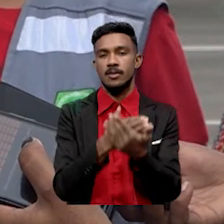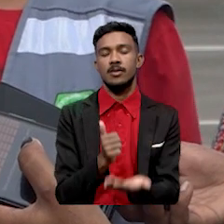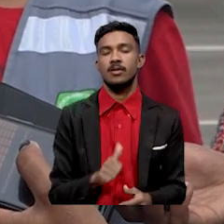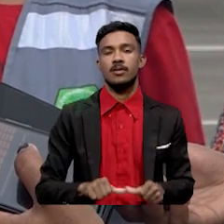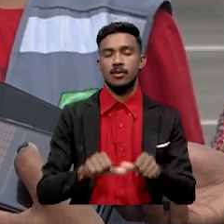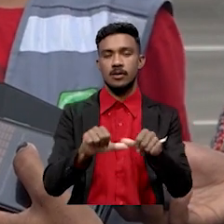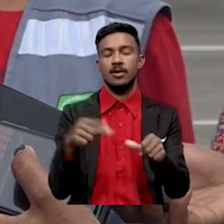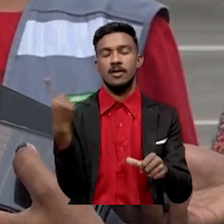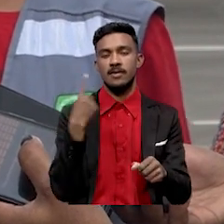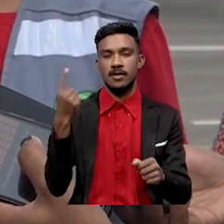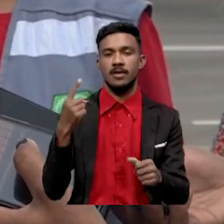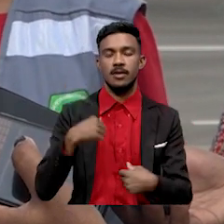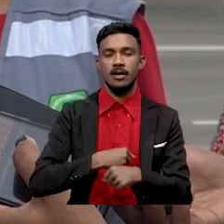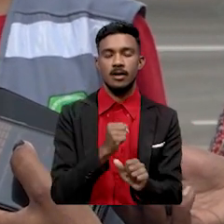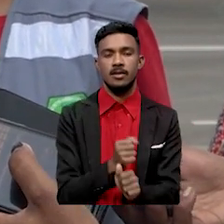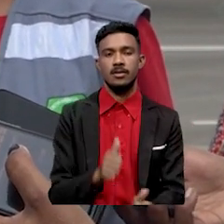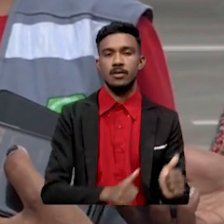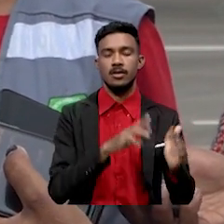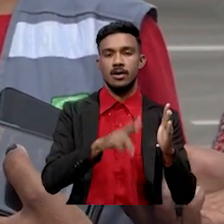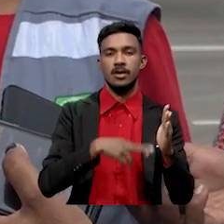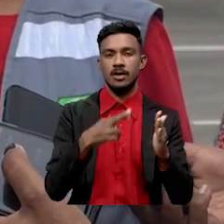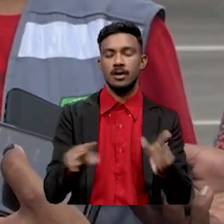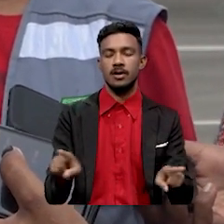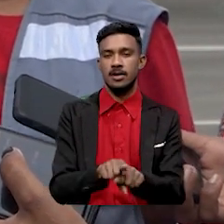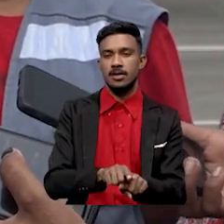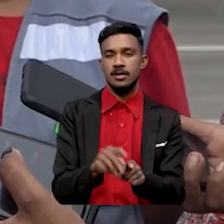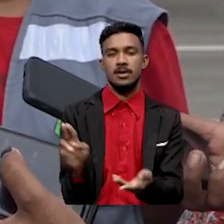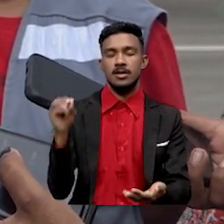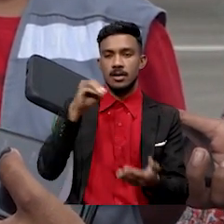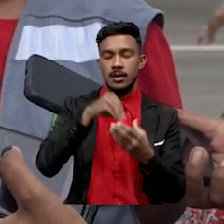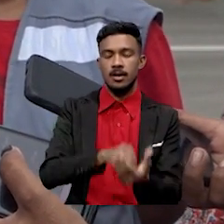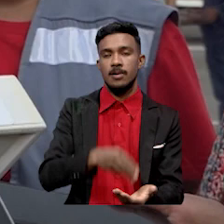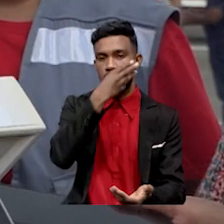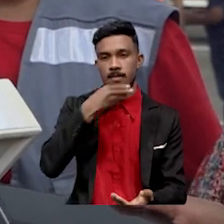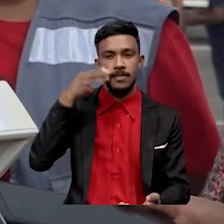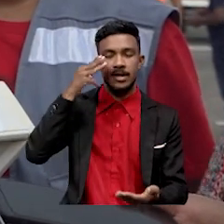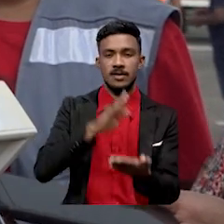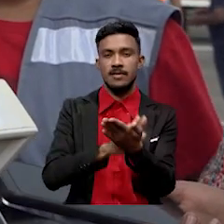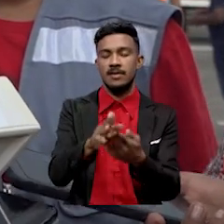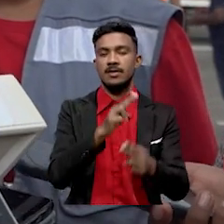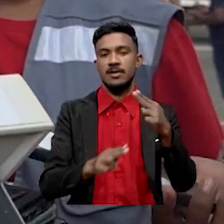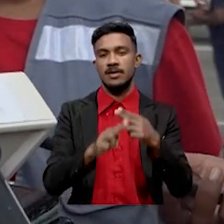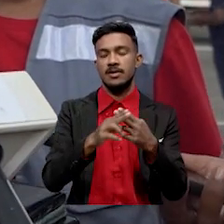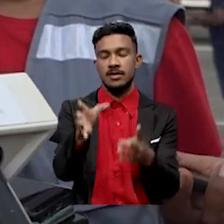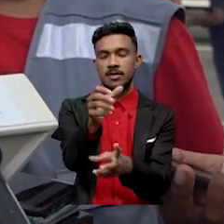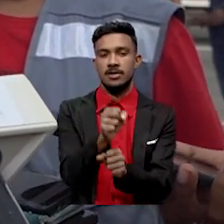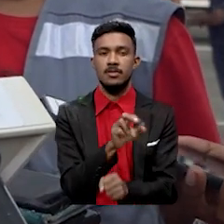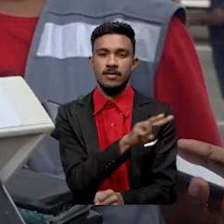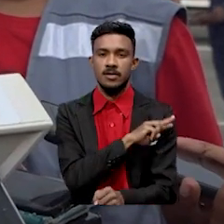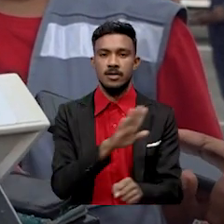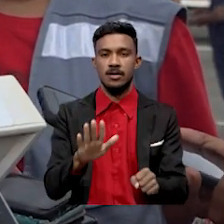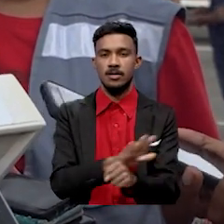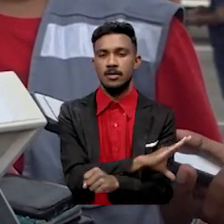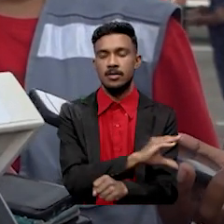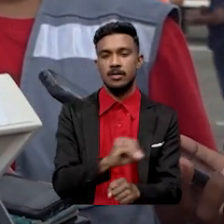cumprir medidas de combate à Covid-19, a nessa tal máscara, face lima, nós temos vacina completo, não, se for